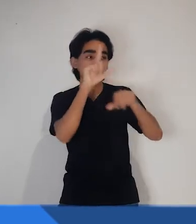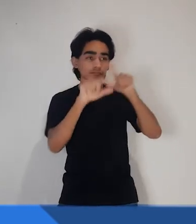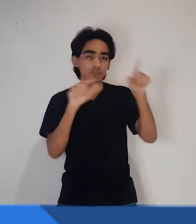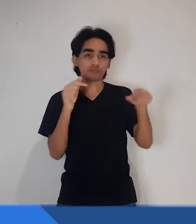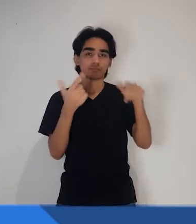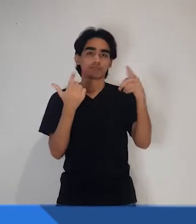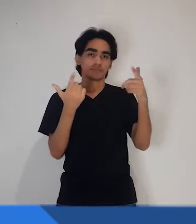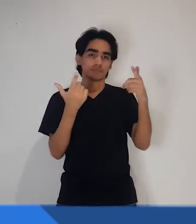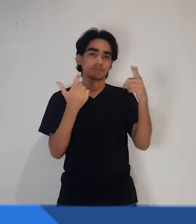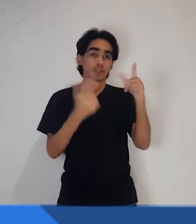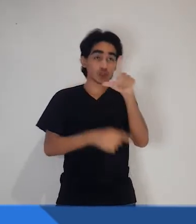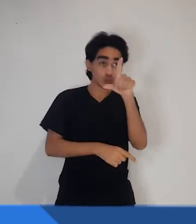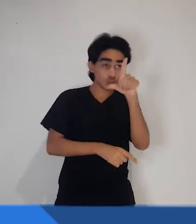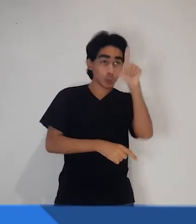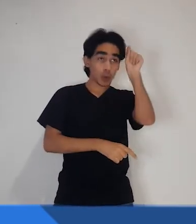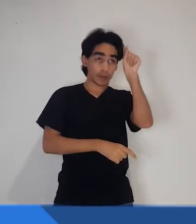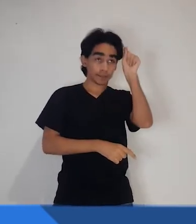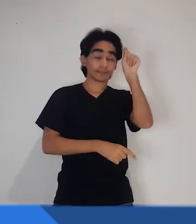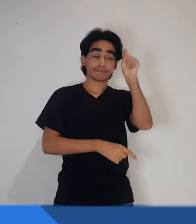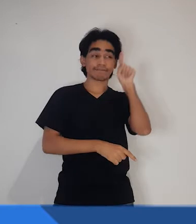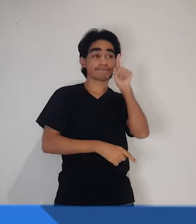escolha. Então a gente seleciona